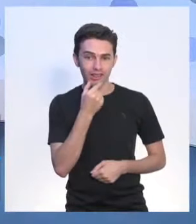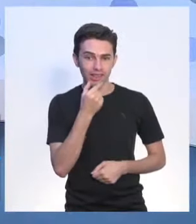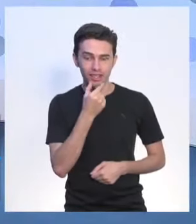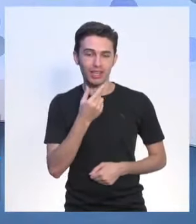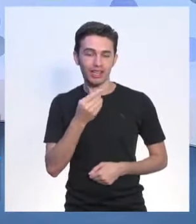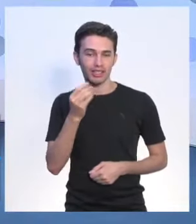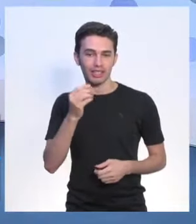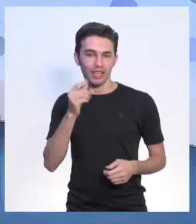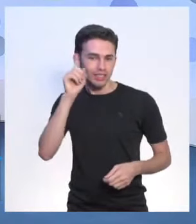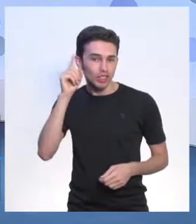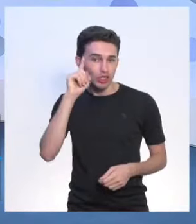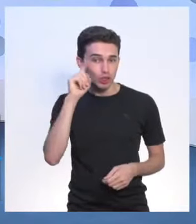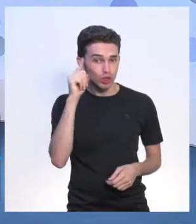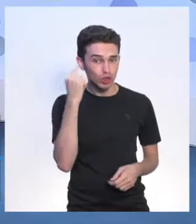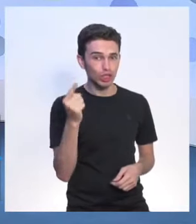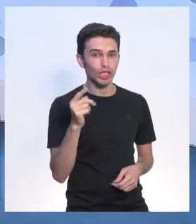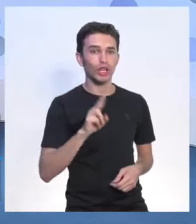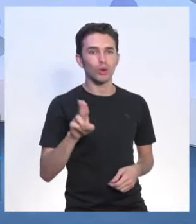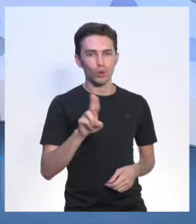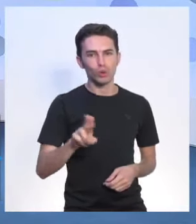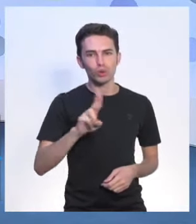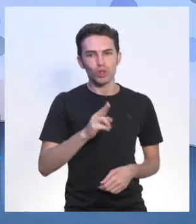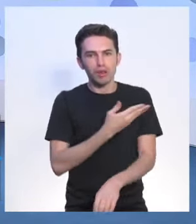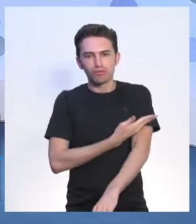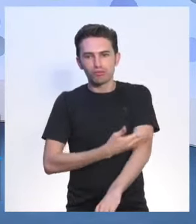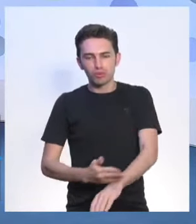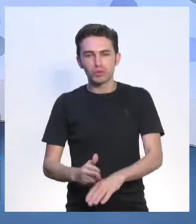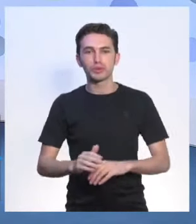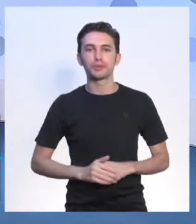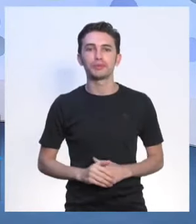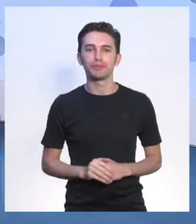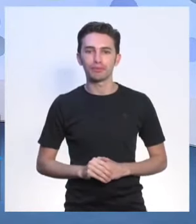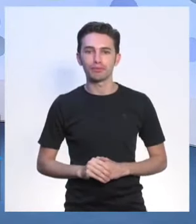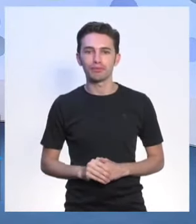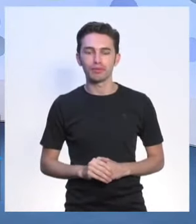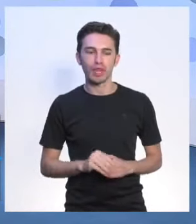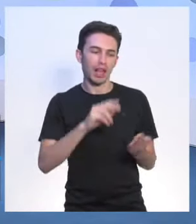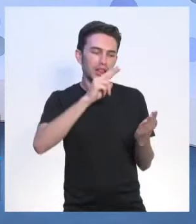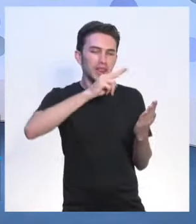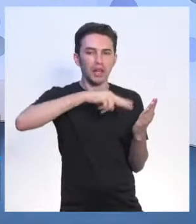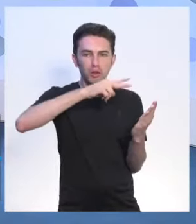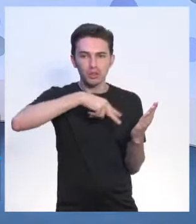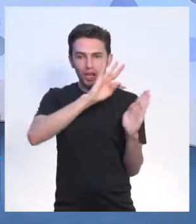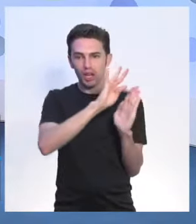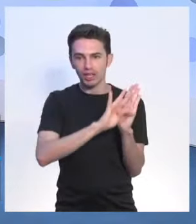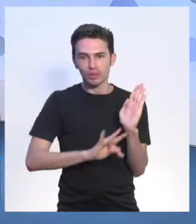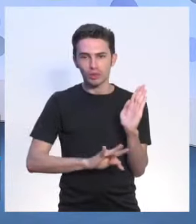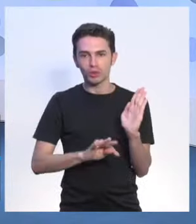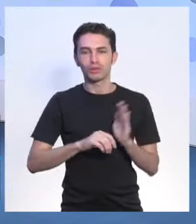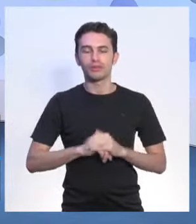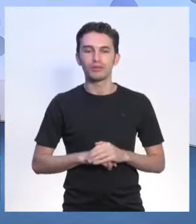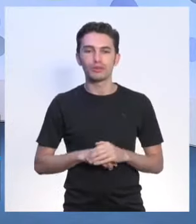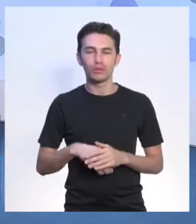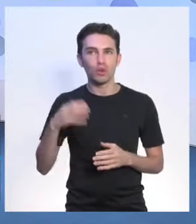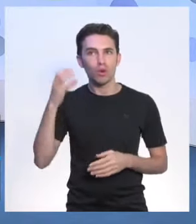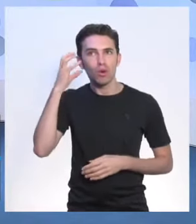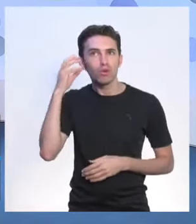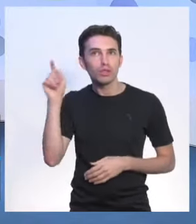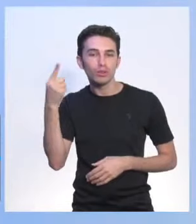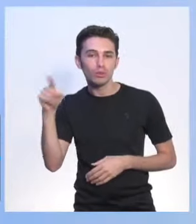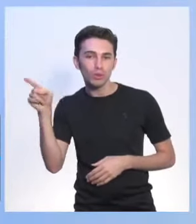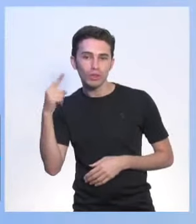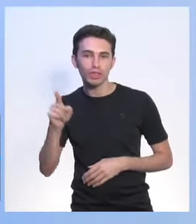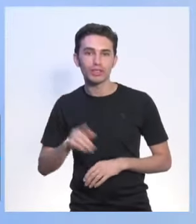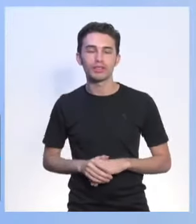rotina diária, sua Na sua rotina diária, é rotina. isso? By reading texts, Lendo textos, listening to music, ouvindo música